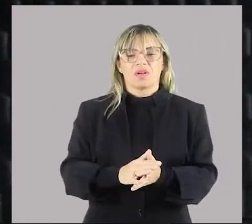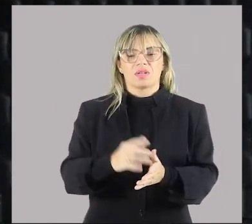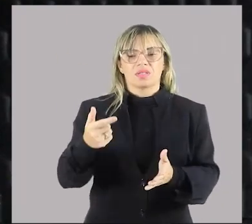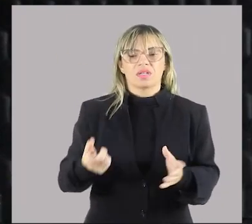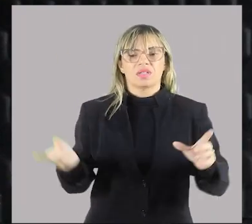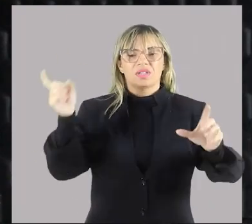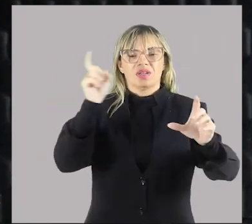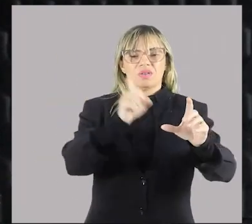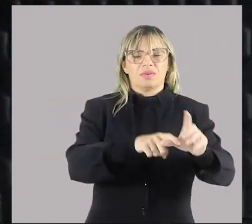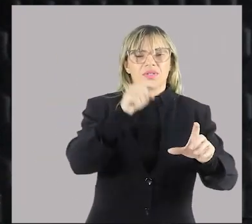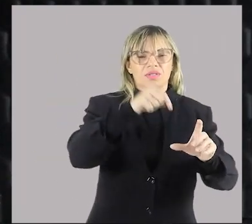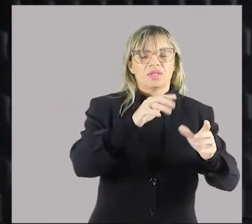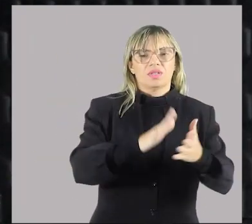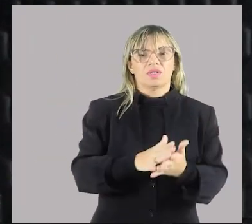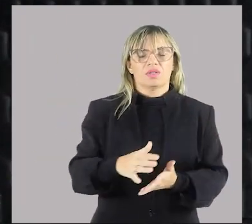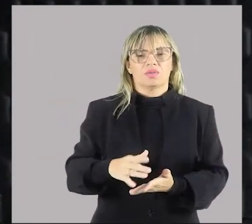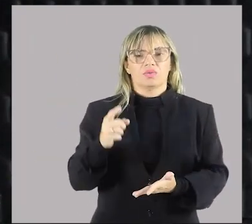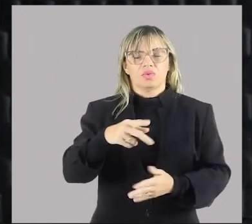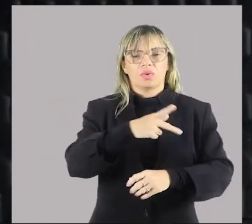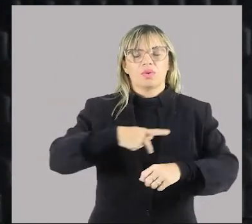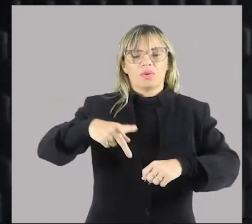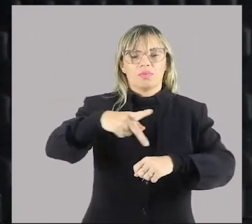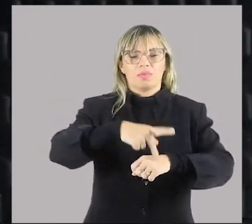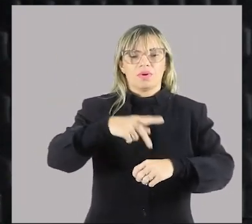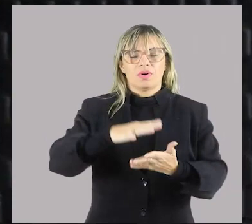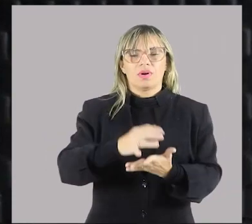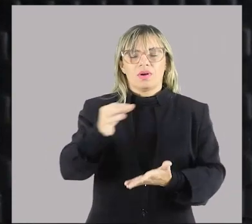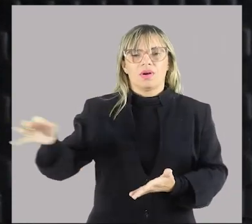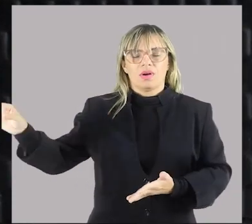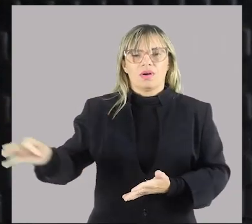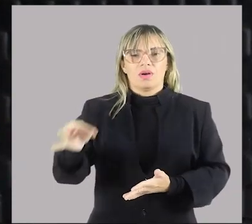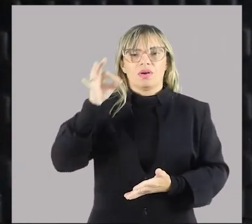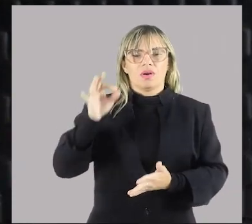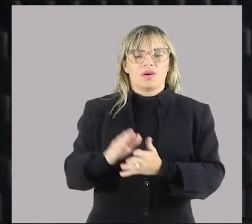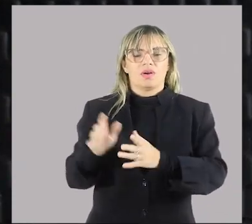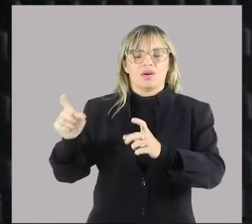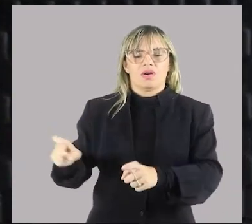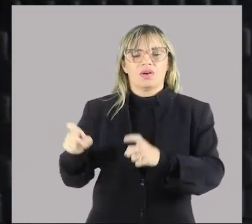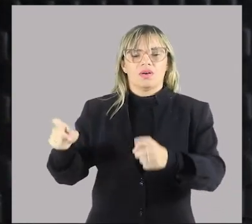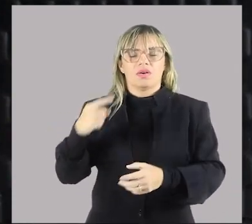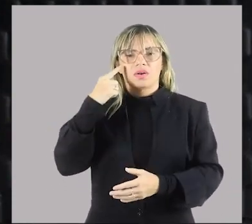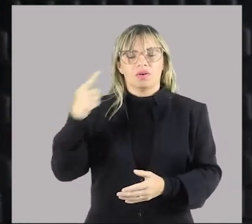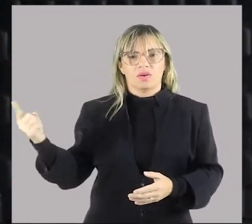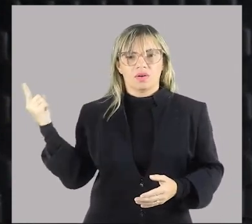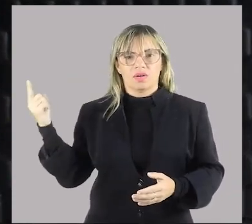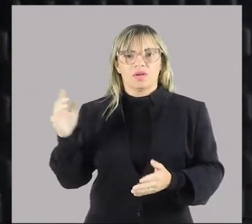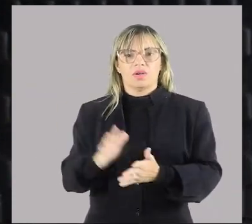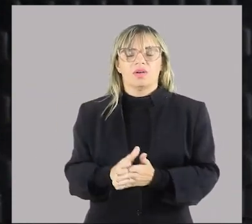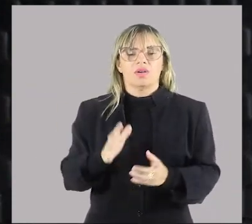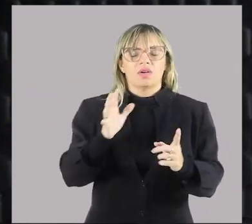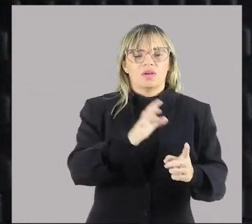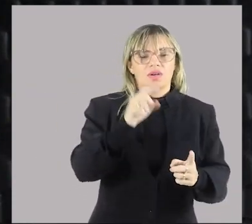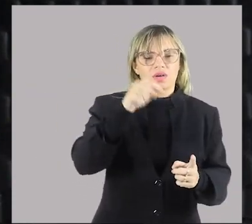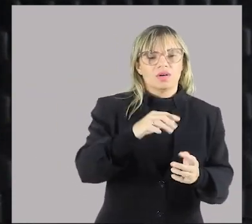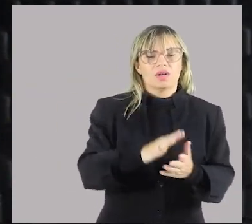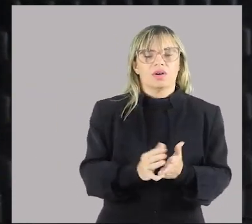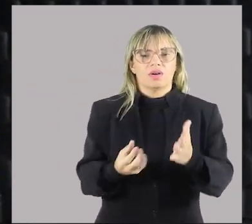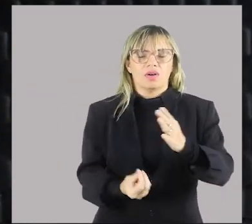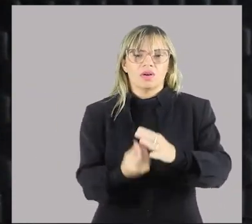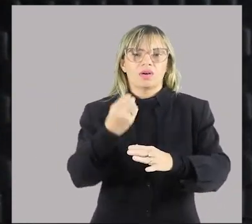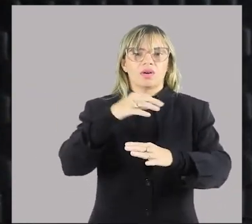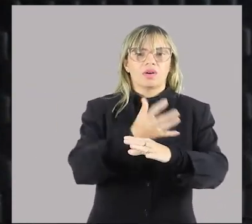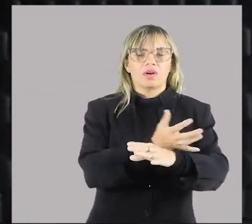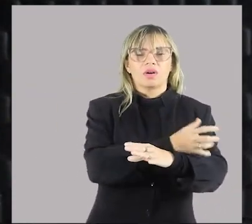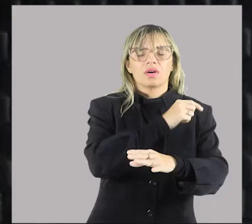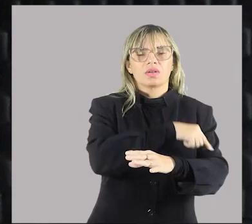estrutura agrária exportadora cafeeira. Então, é uma crise que acaba atingindo a produção do café, que é, na verdade,